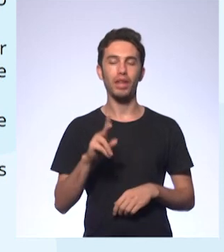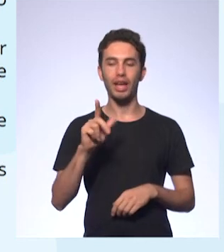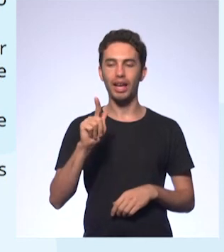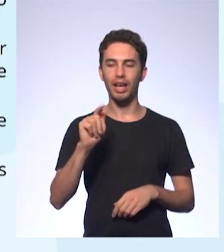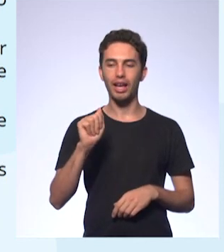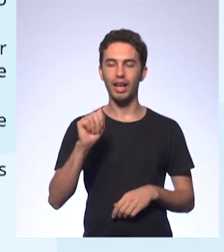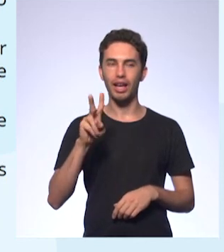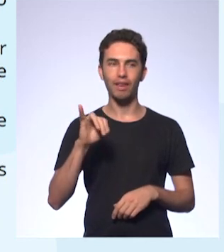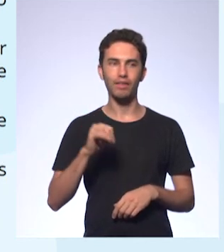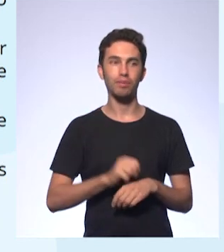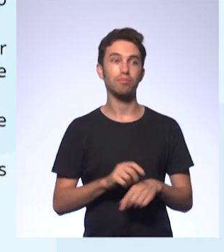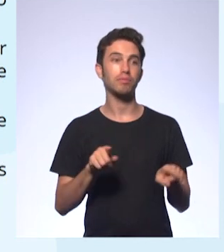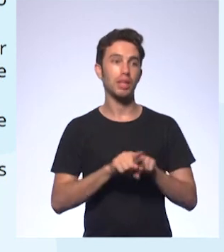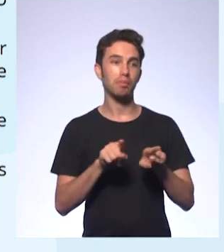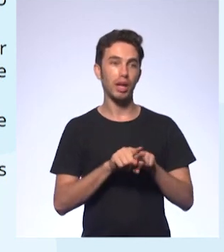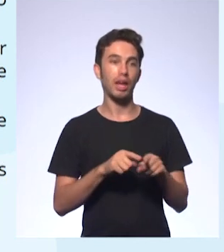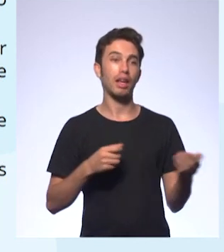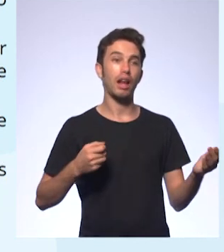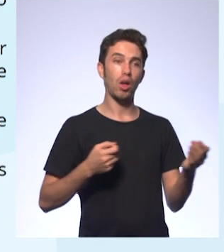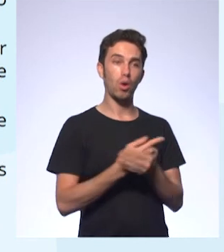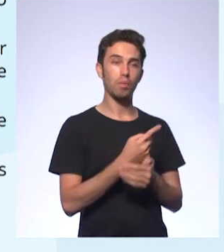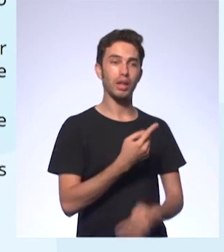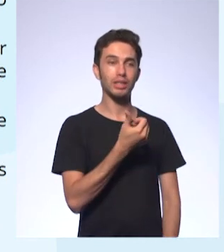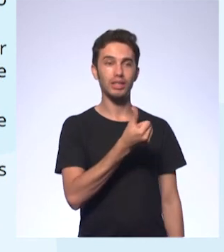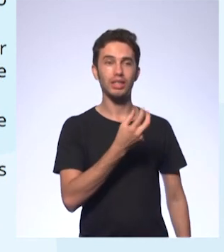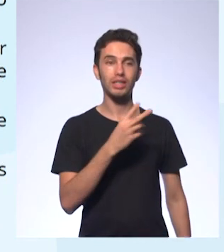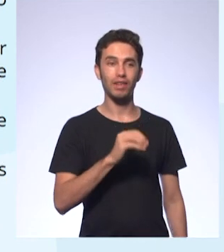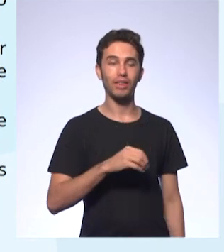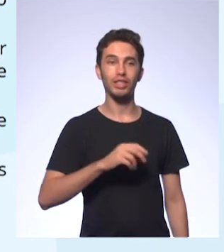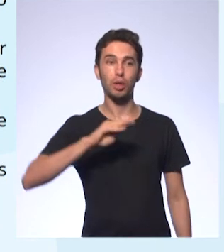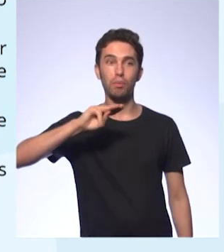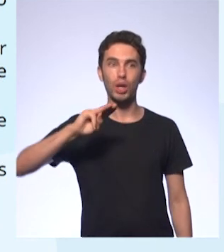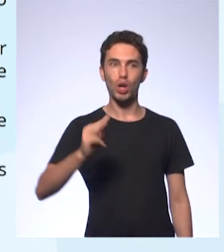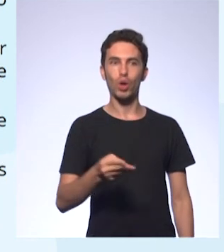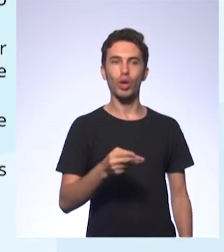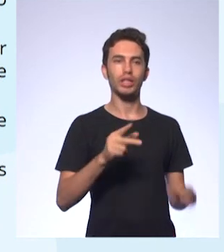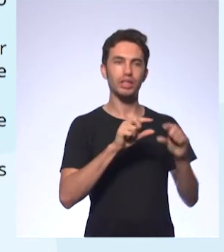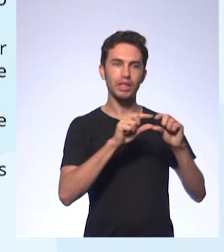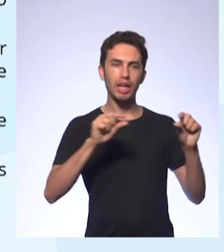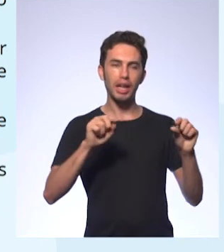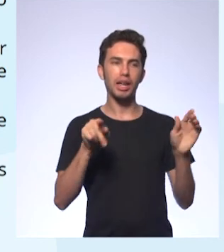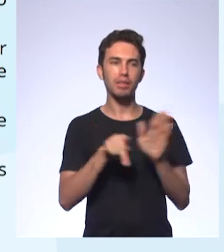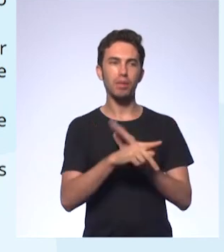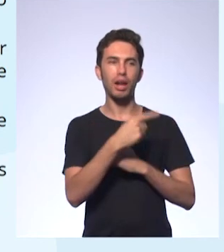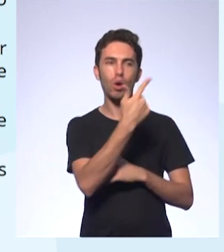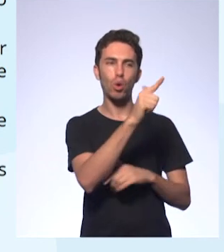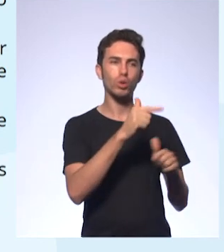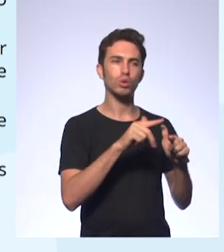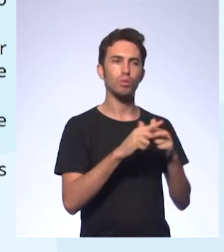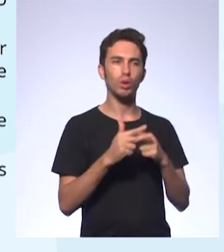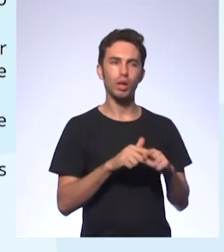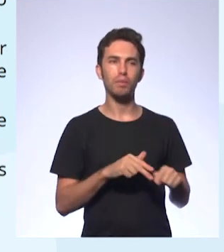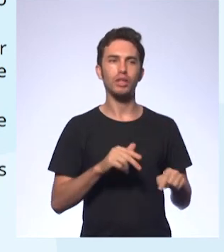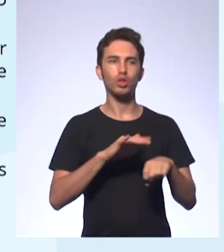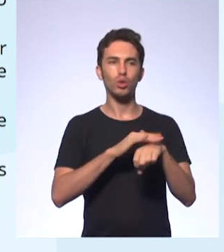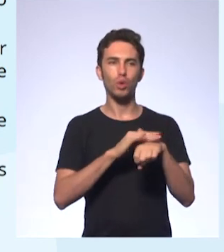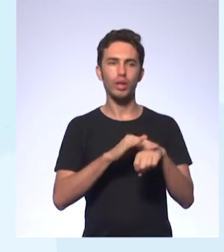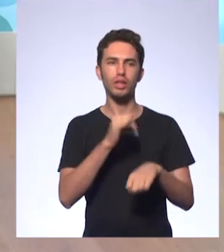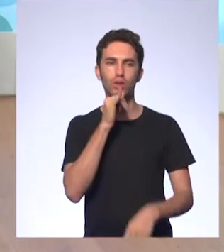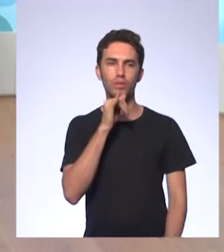seringas para programas contra outras doenças, como sarampo e febre tifoide.